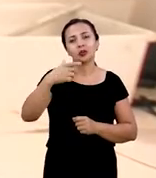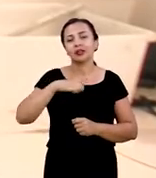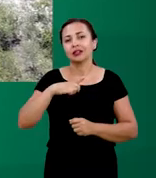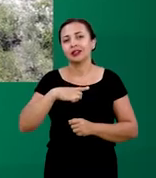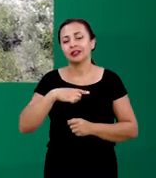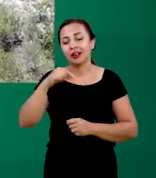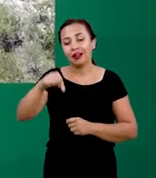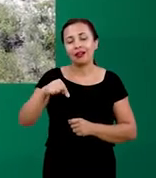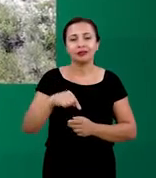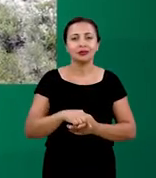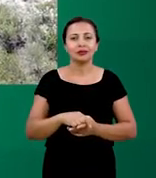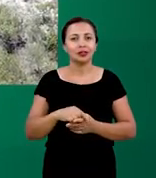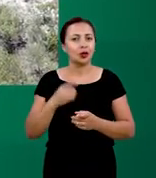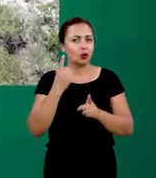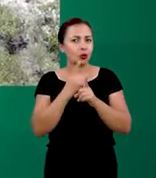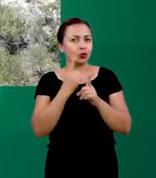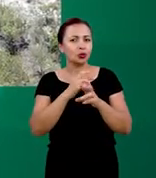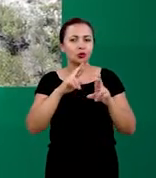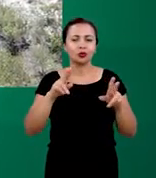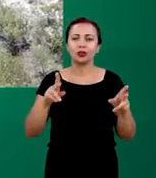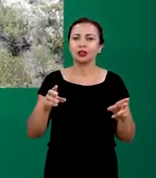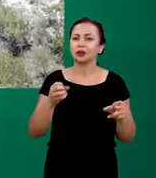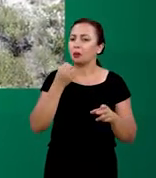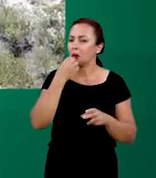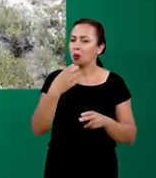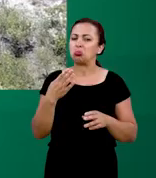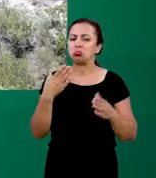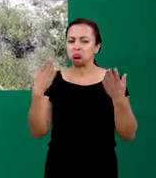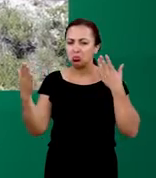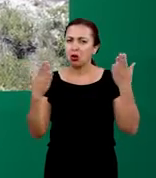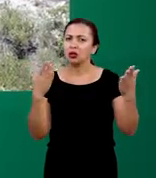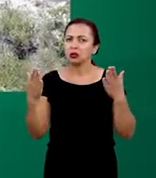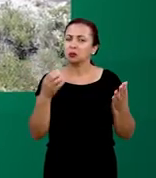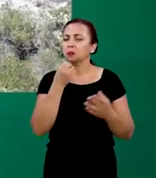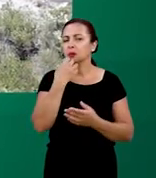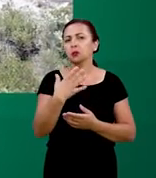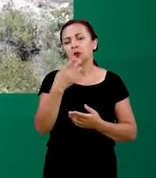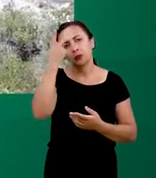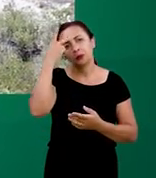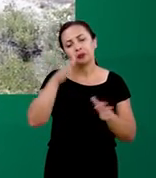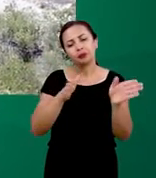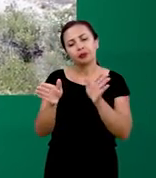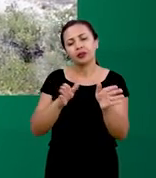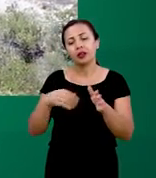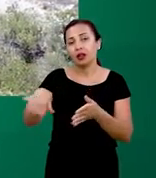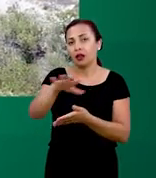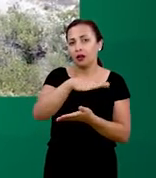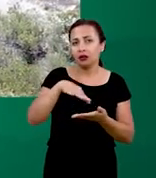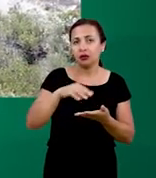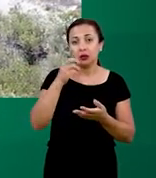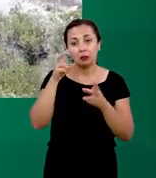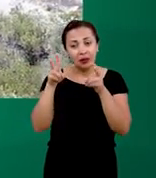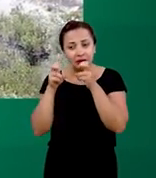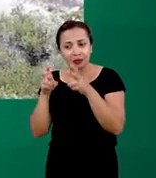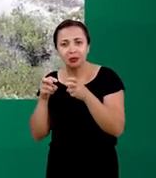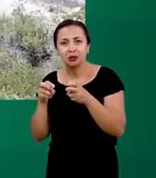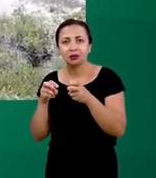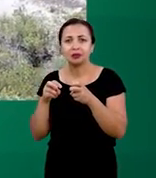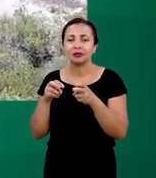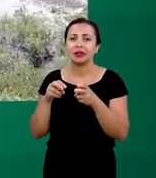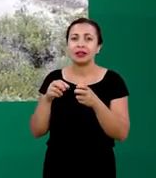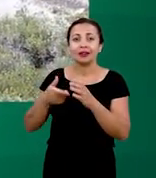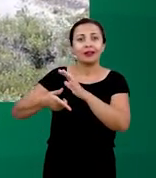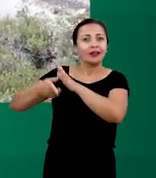naquele solo. A gente achou diferenças muito significativas entre as áreas. A gente viu que a área que foi degradada, a área